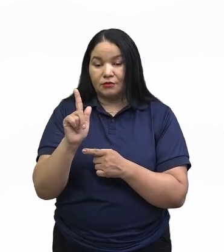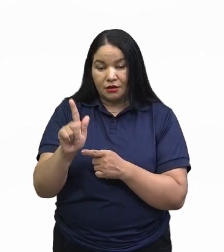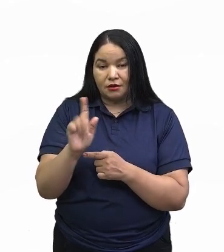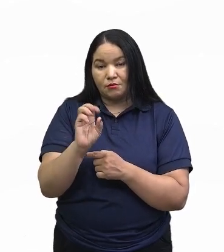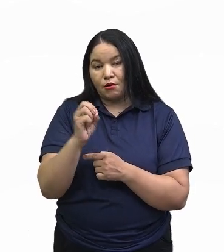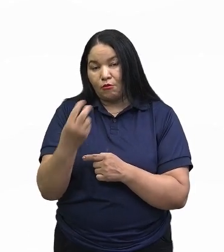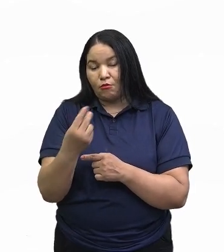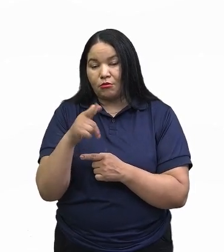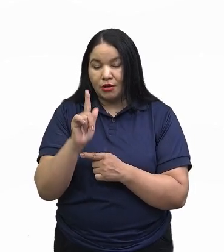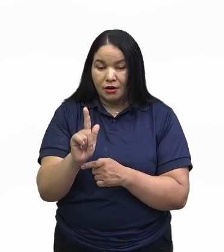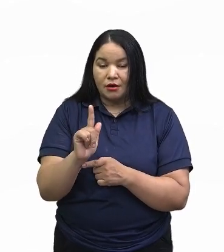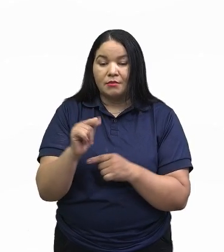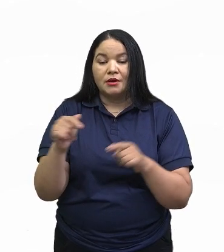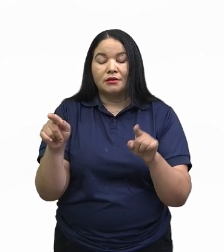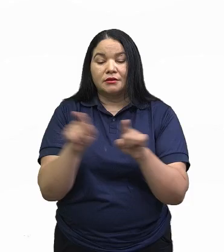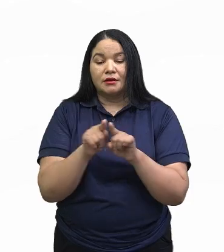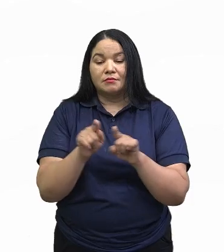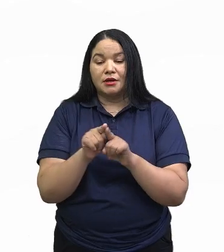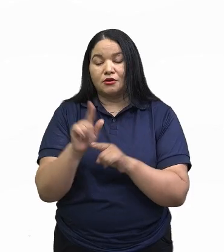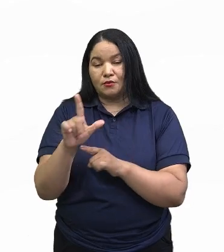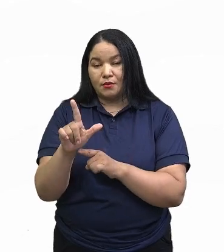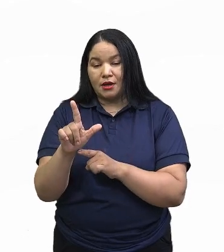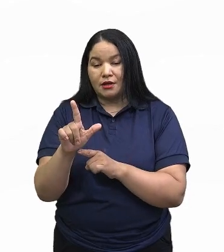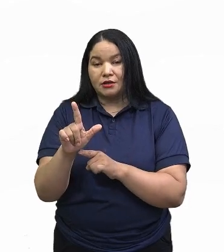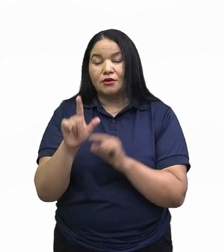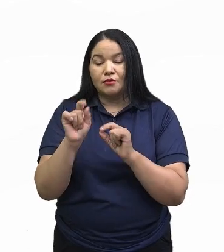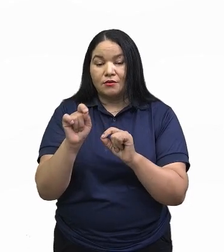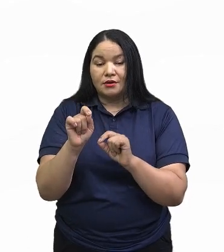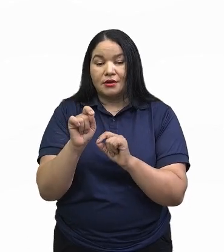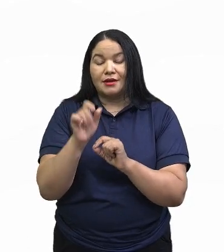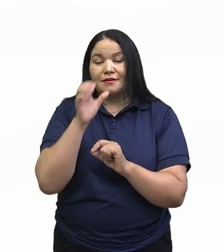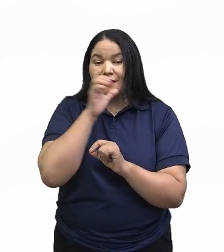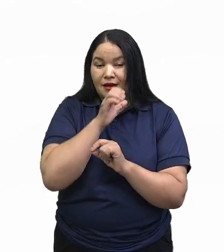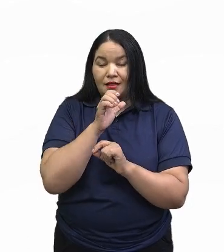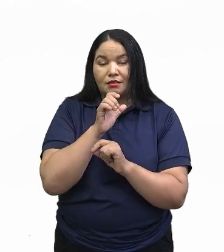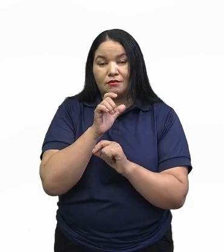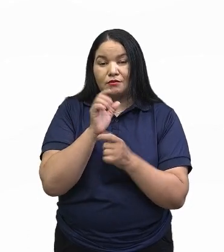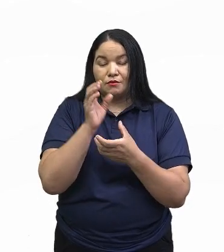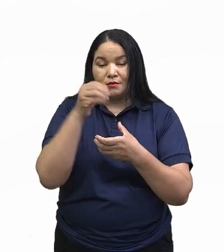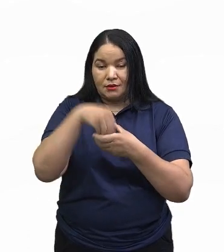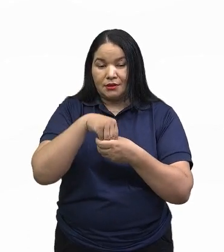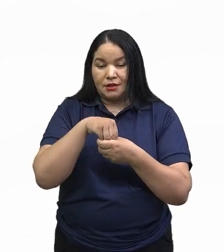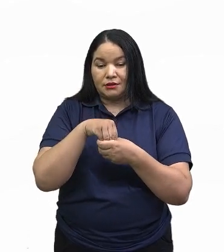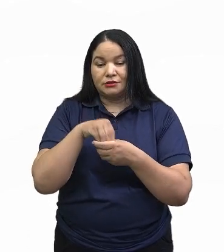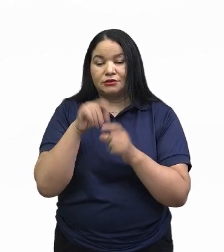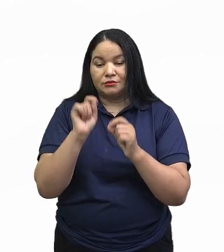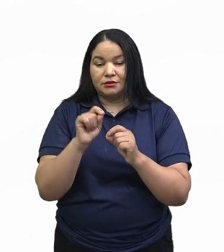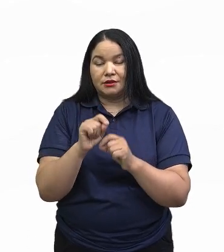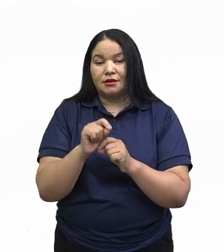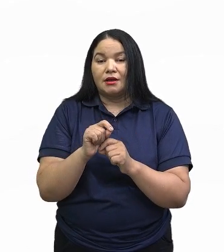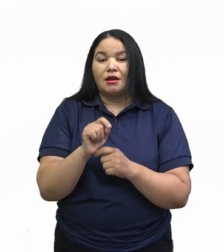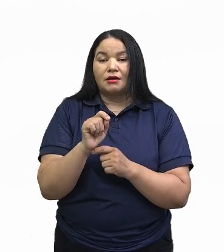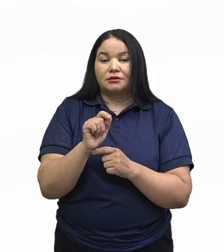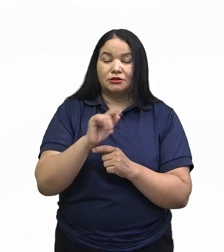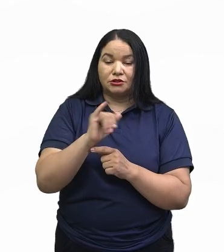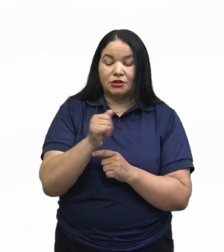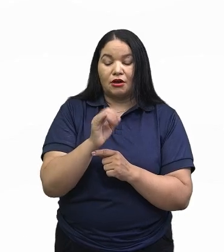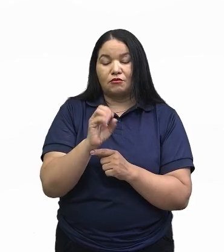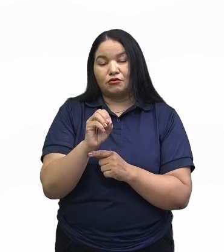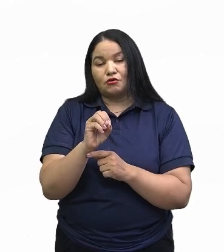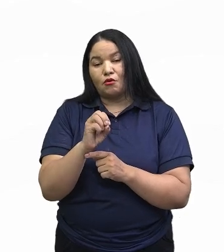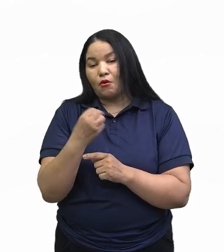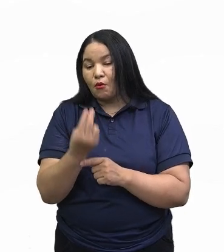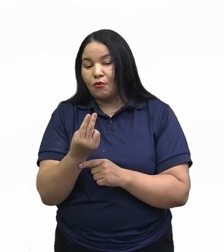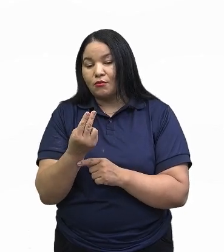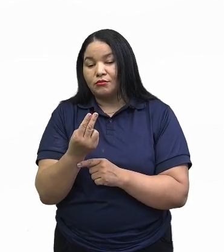grama, e o L é o calor latente, que é medido em joule por quilograma no sistema internacional